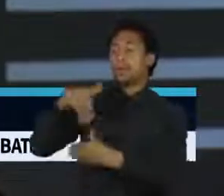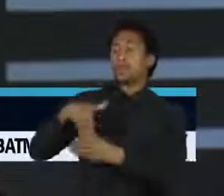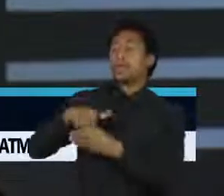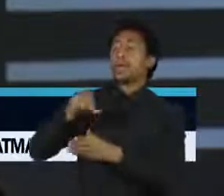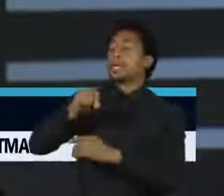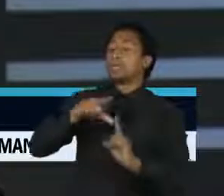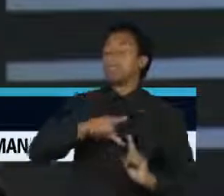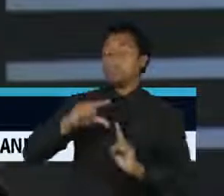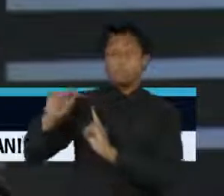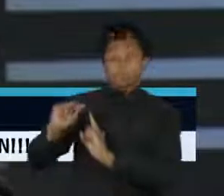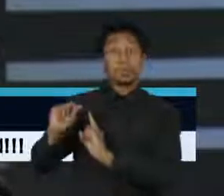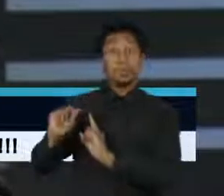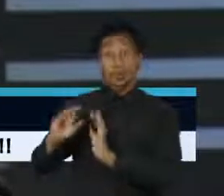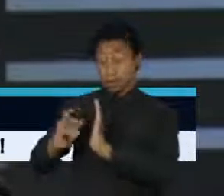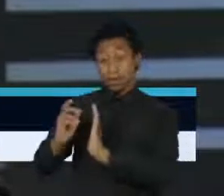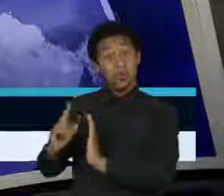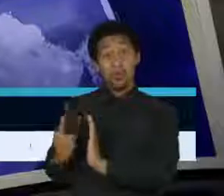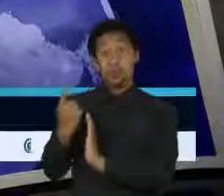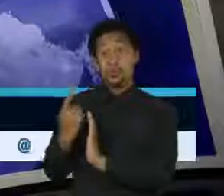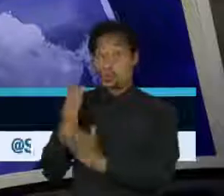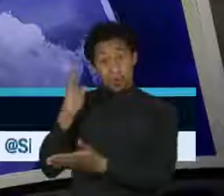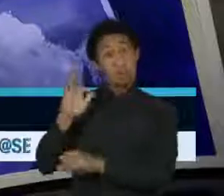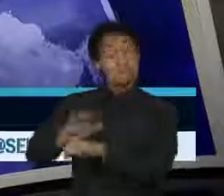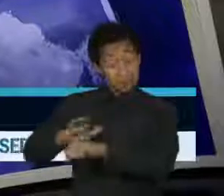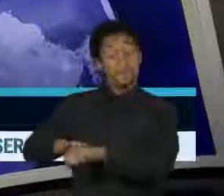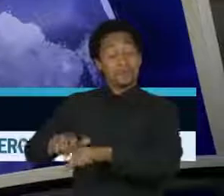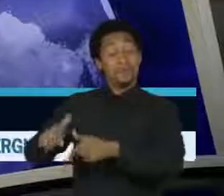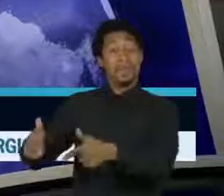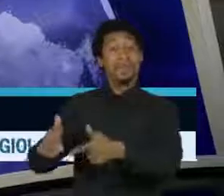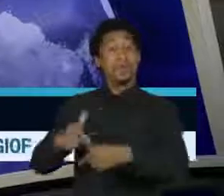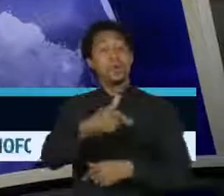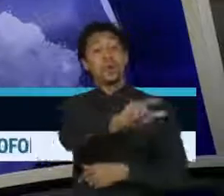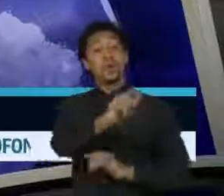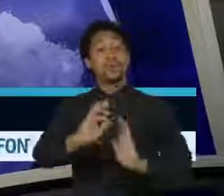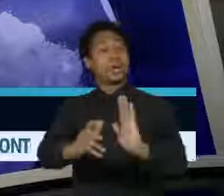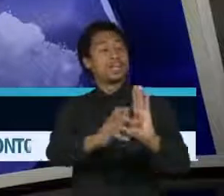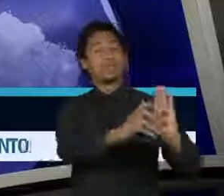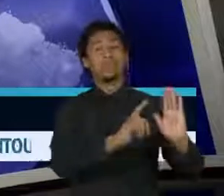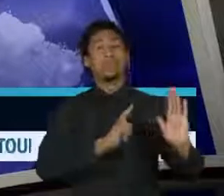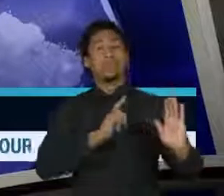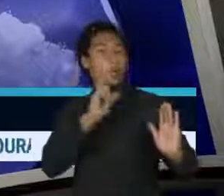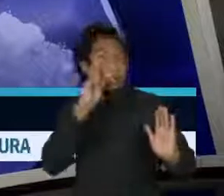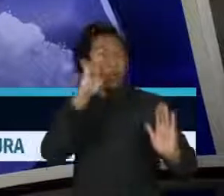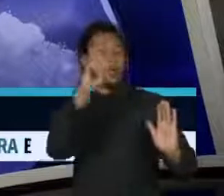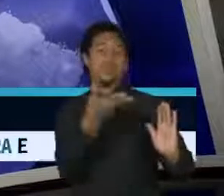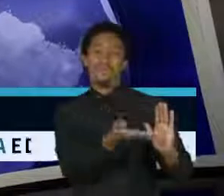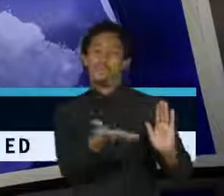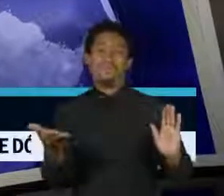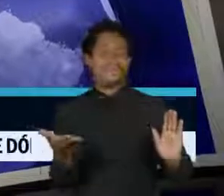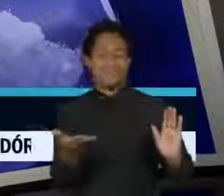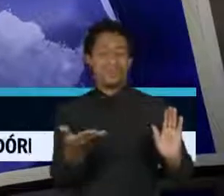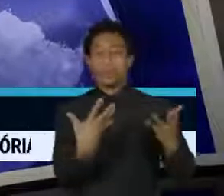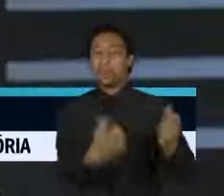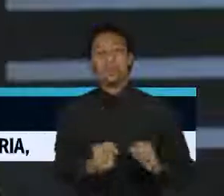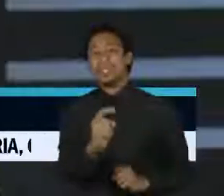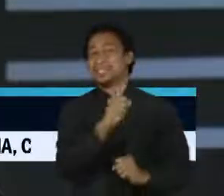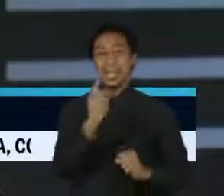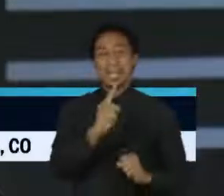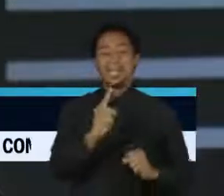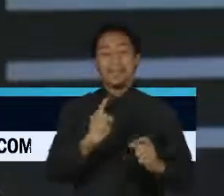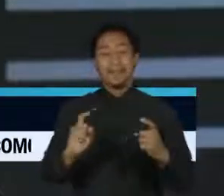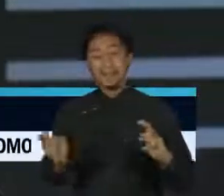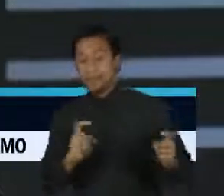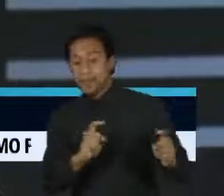enfrentando uma crise enorme que os partidos que são de dono não passam porque tem exatamente por terem dor então sem a situação